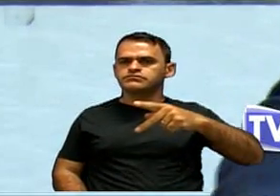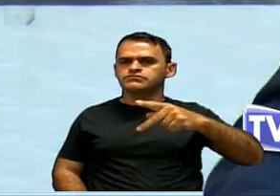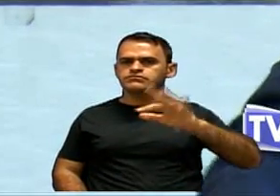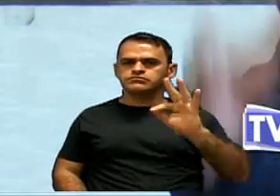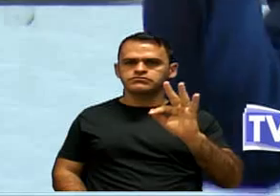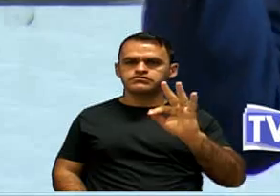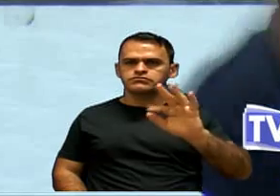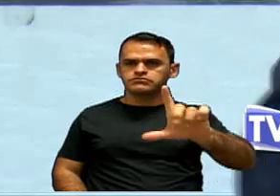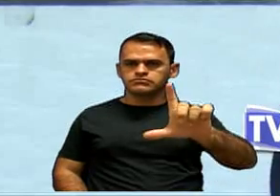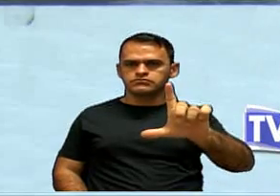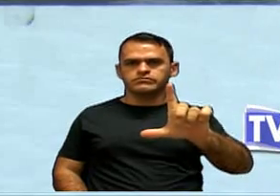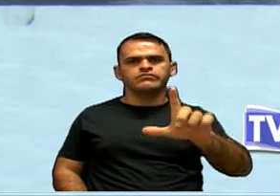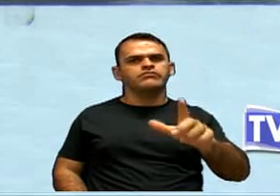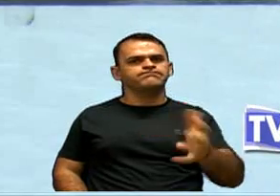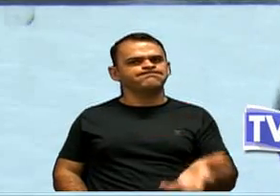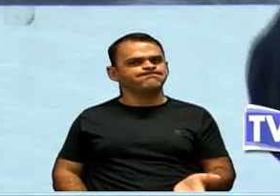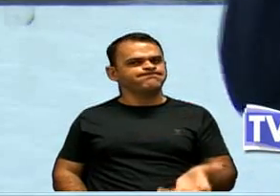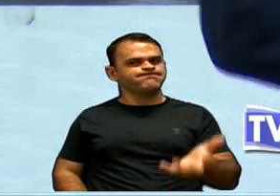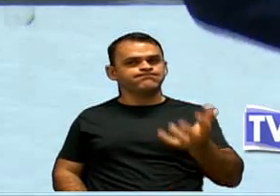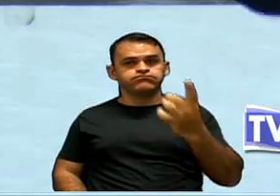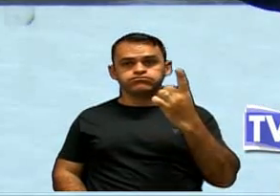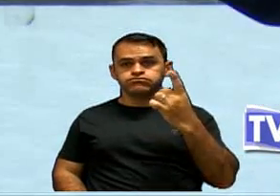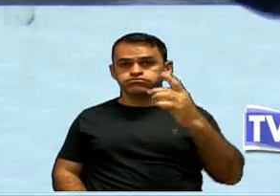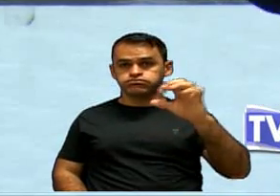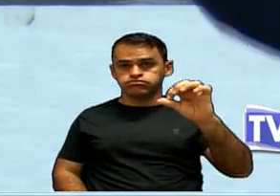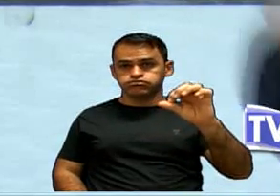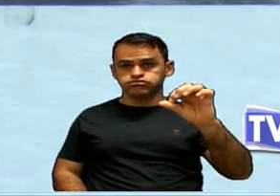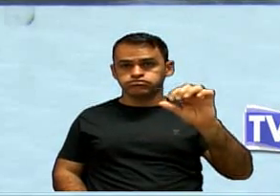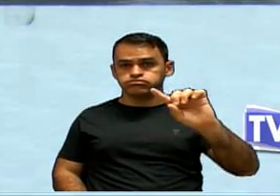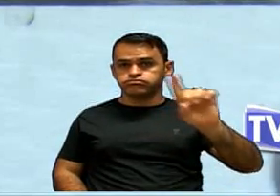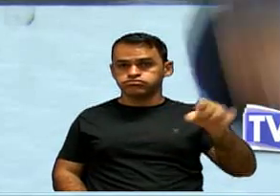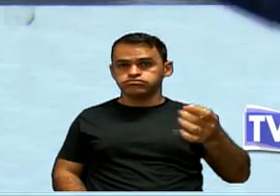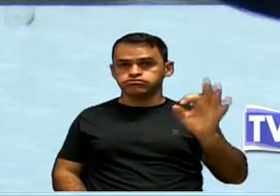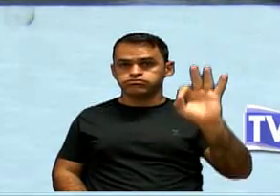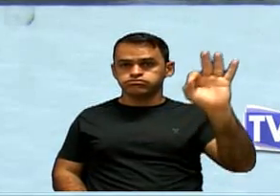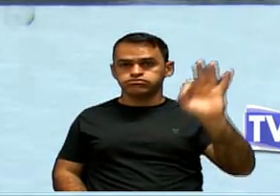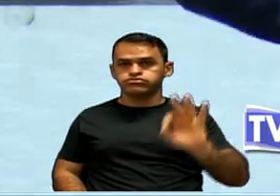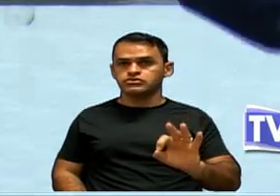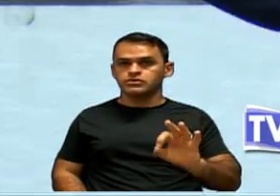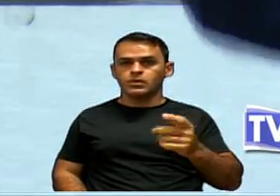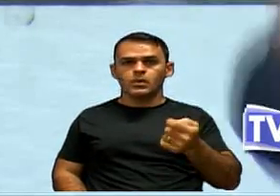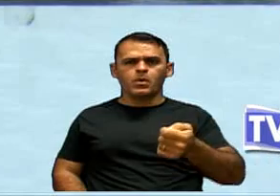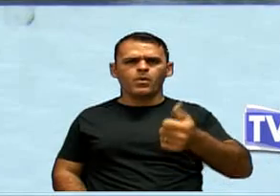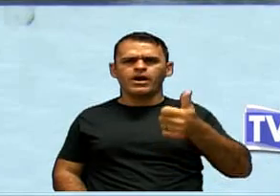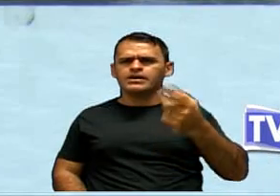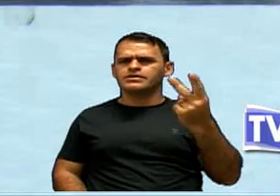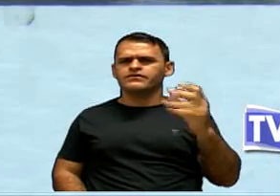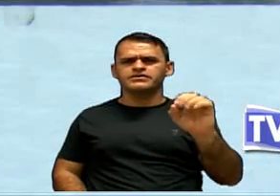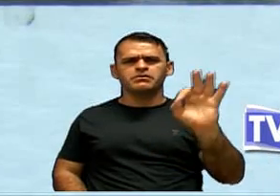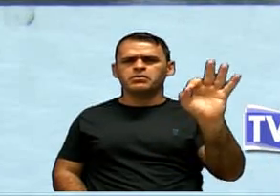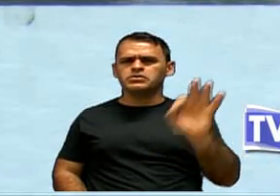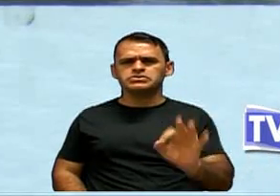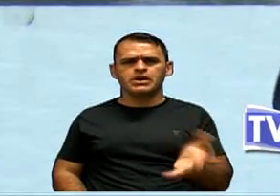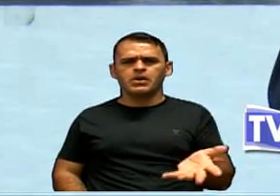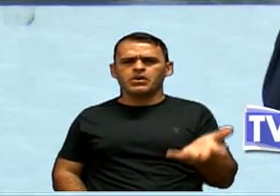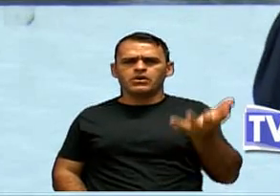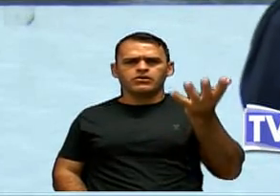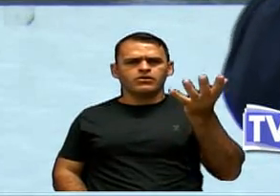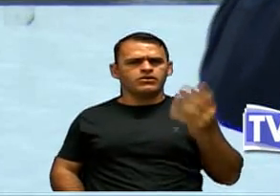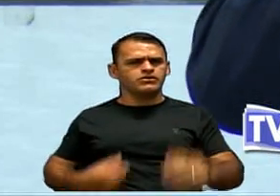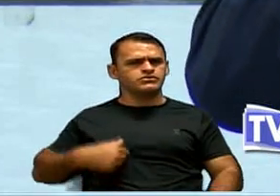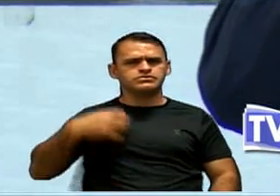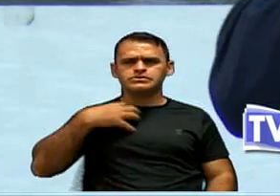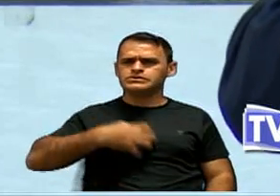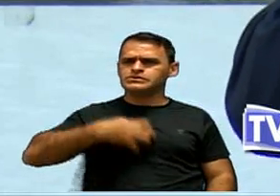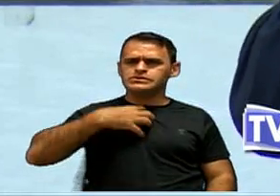gente, esse aumento de 19, não sei o que lá, por cento, quase 20%. A minha